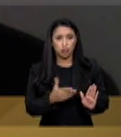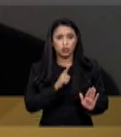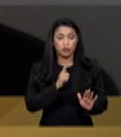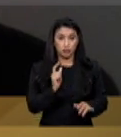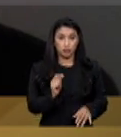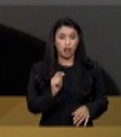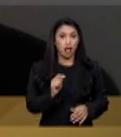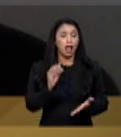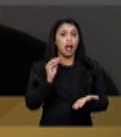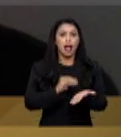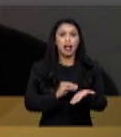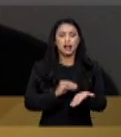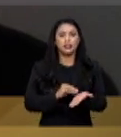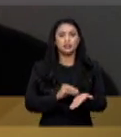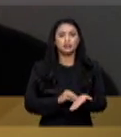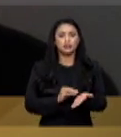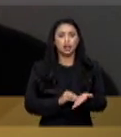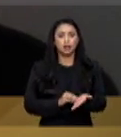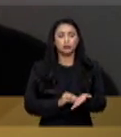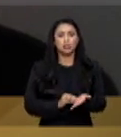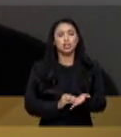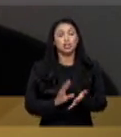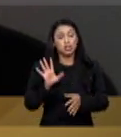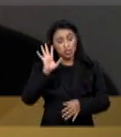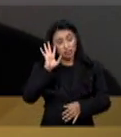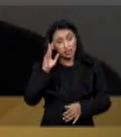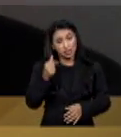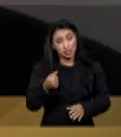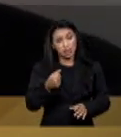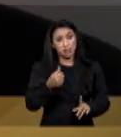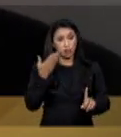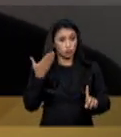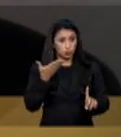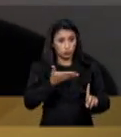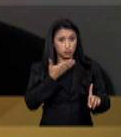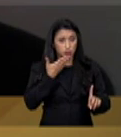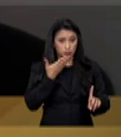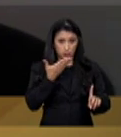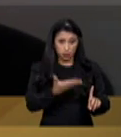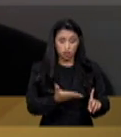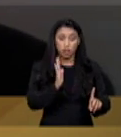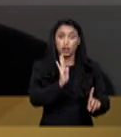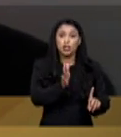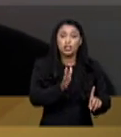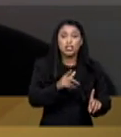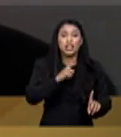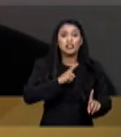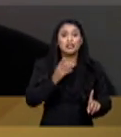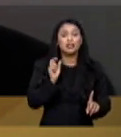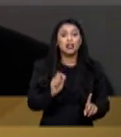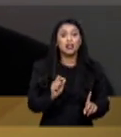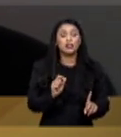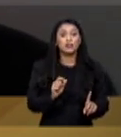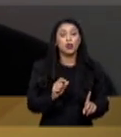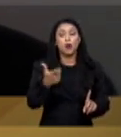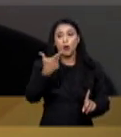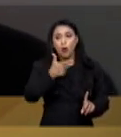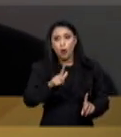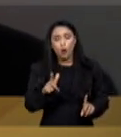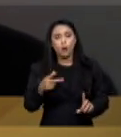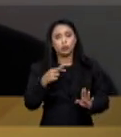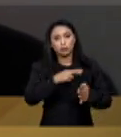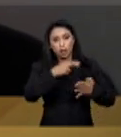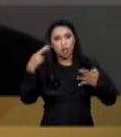aduzindo a inexistência de interesse de ajuste por parte dos impetrantes, já que houve interposição de recurso